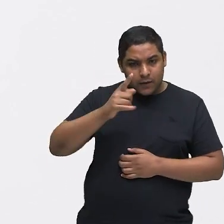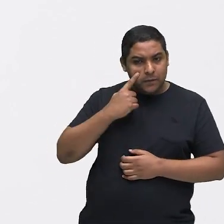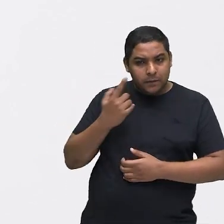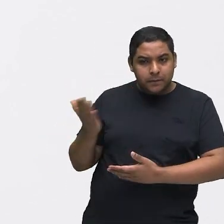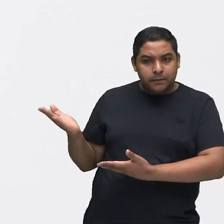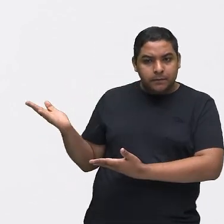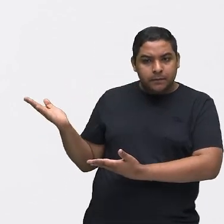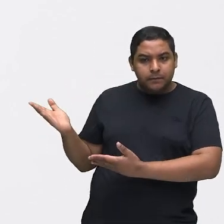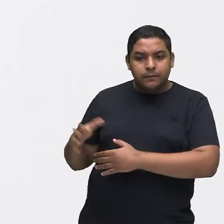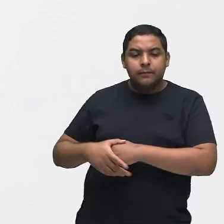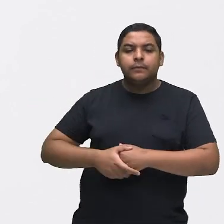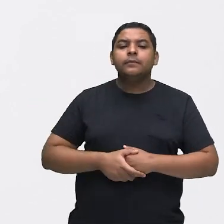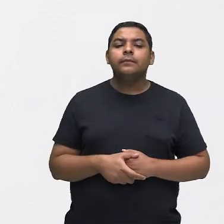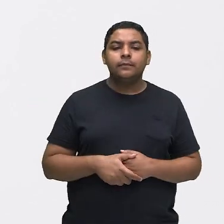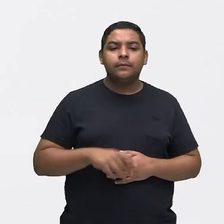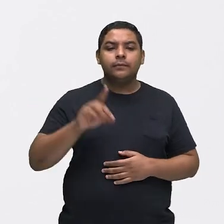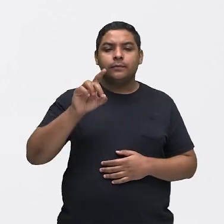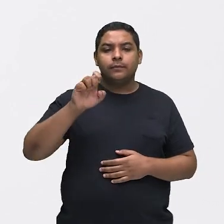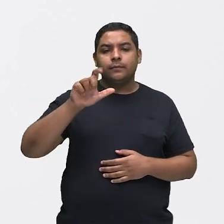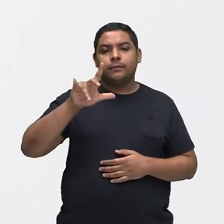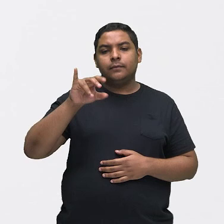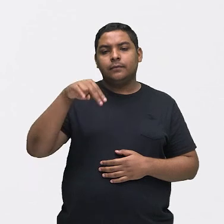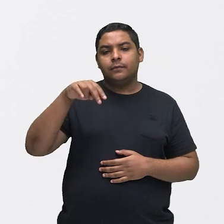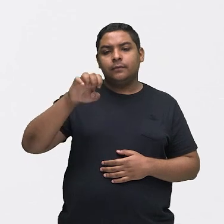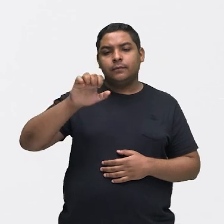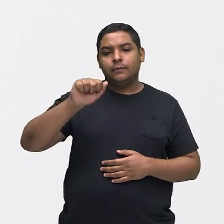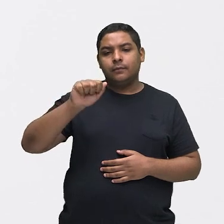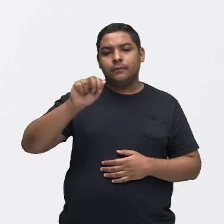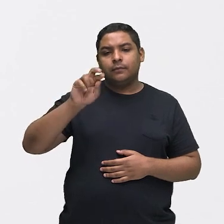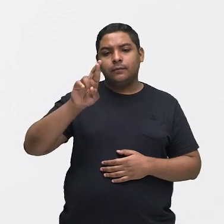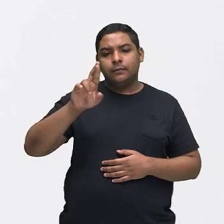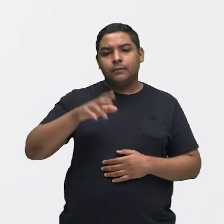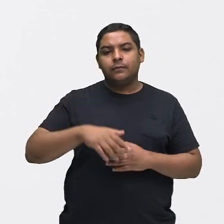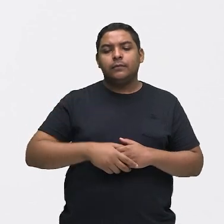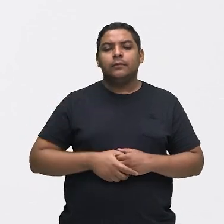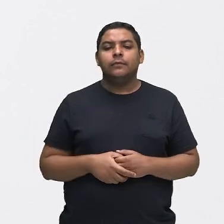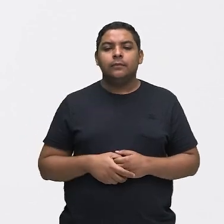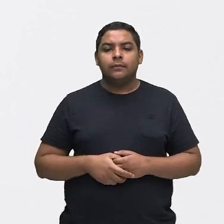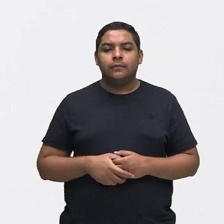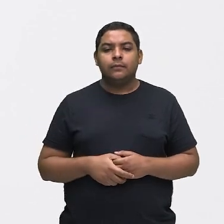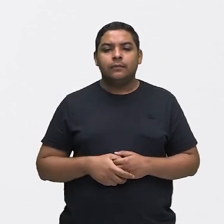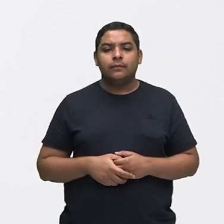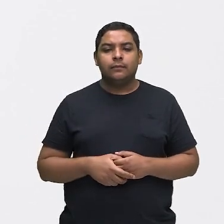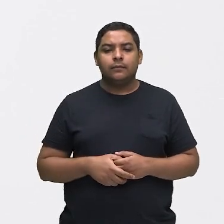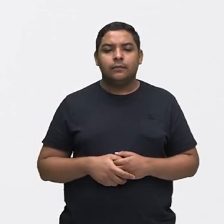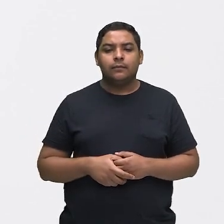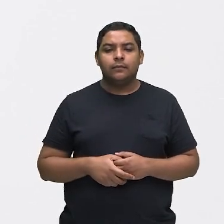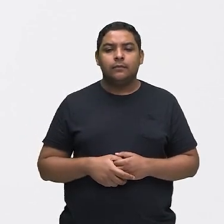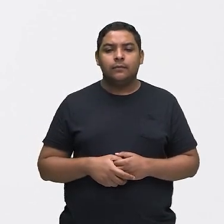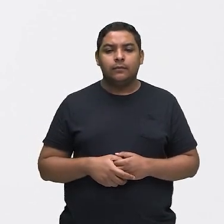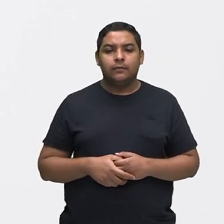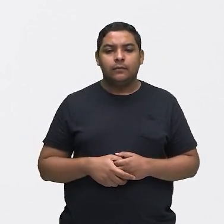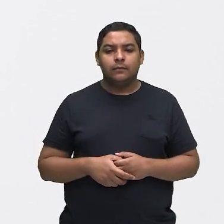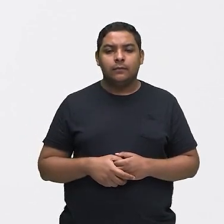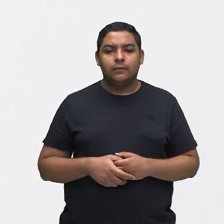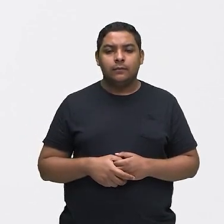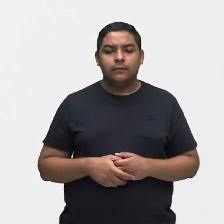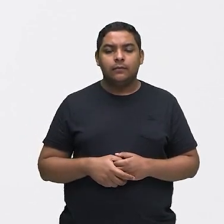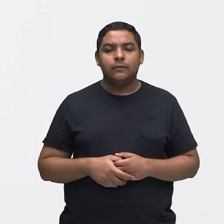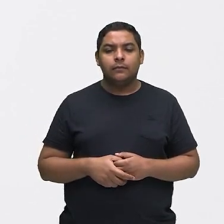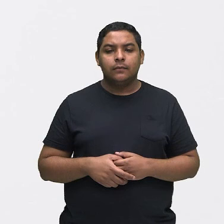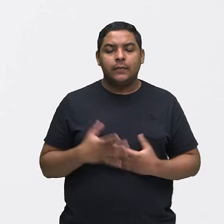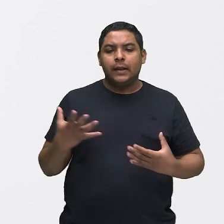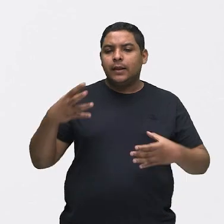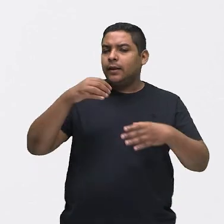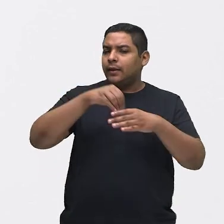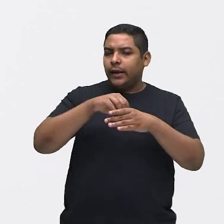quando você já vai fazer, por exemplo, os desenhos internos aqui, certo? Por exemplo,